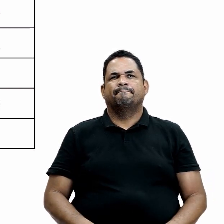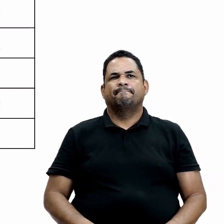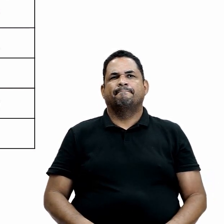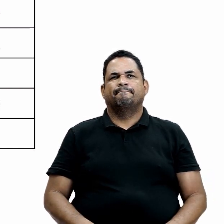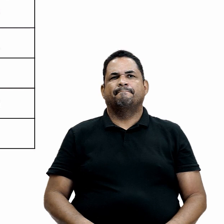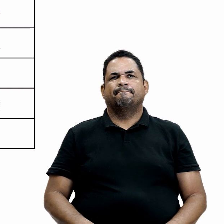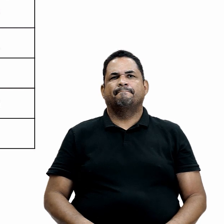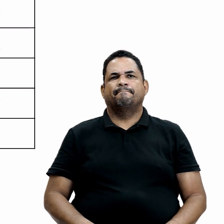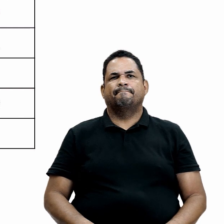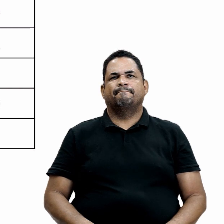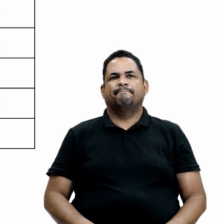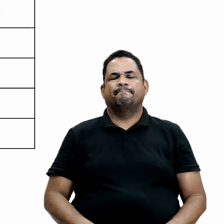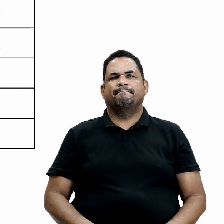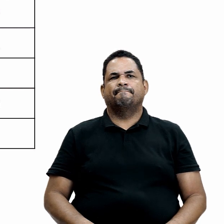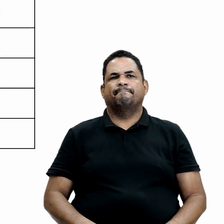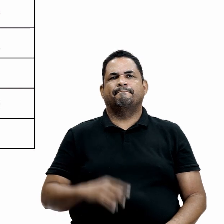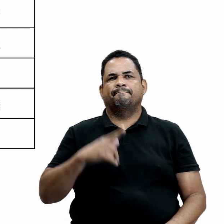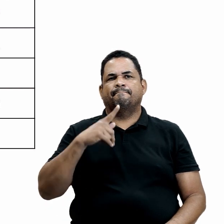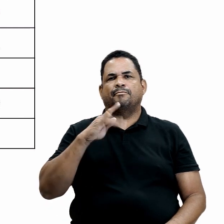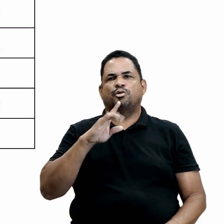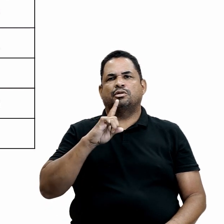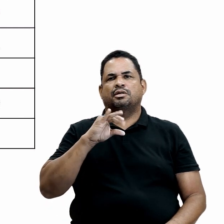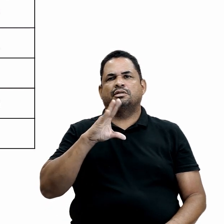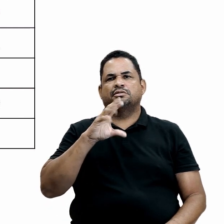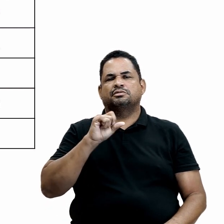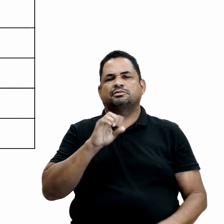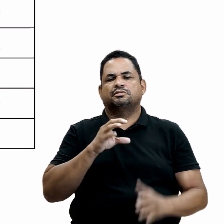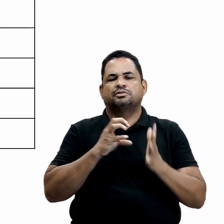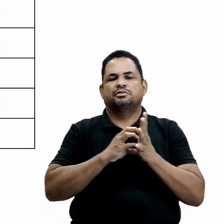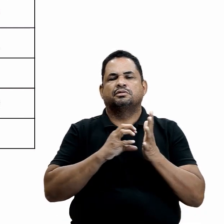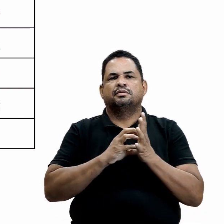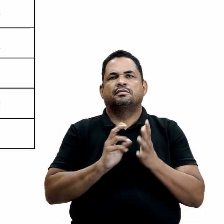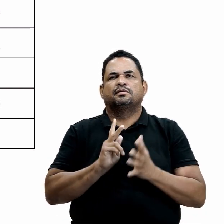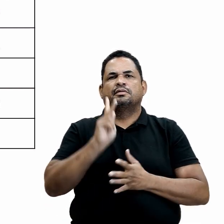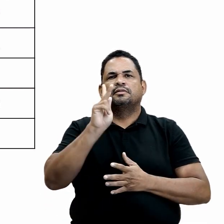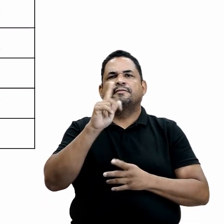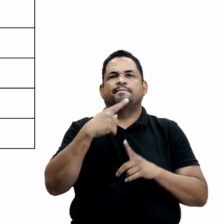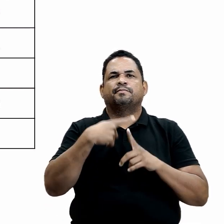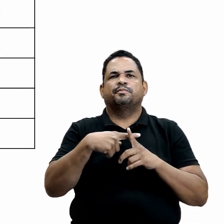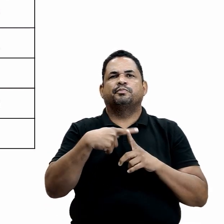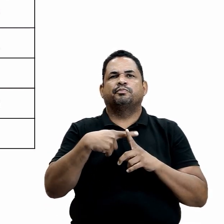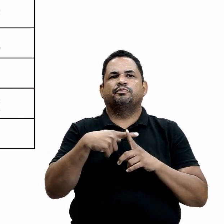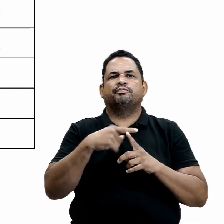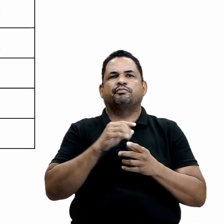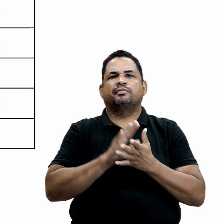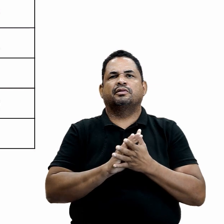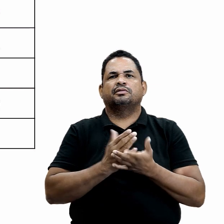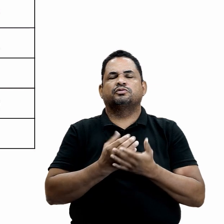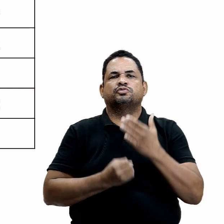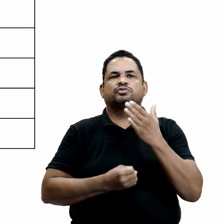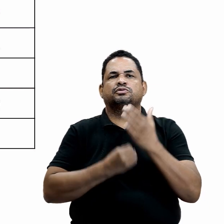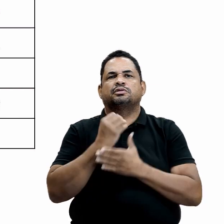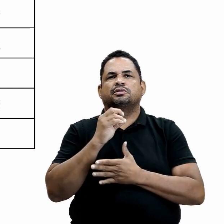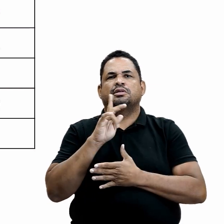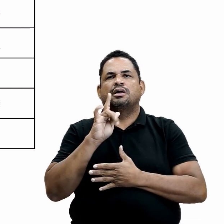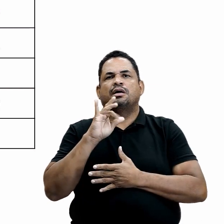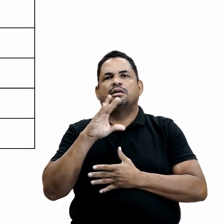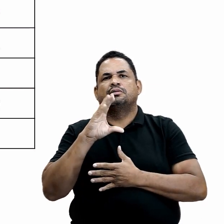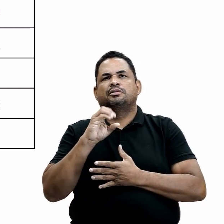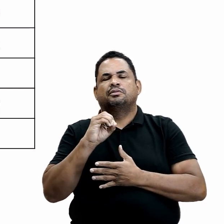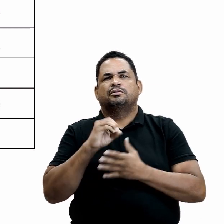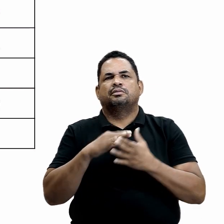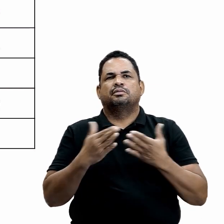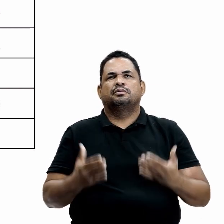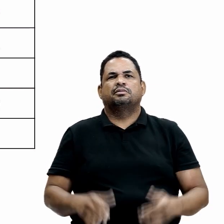Potássio, símbolo K. Por quê? Porque vem de cálium. Ok?